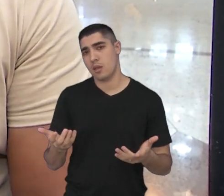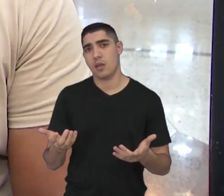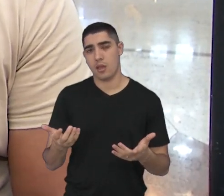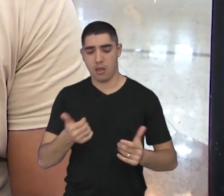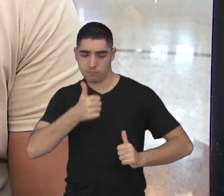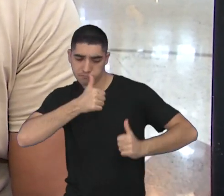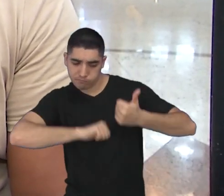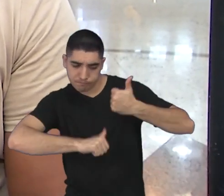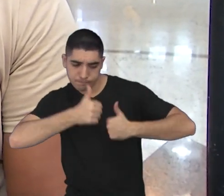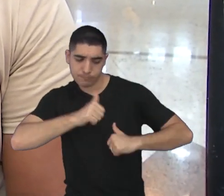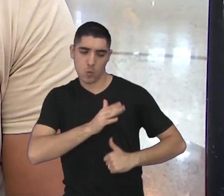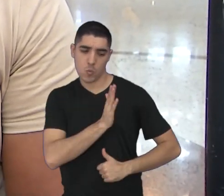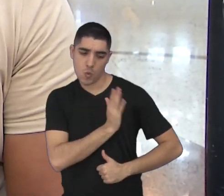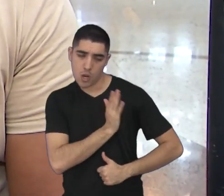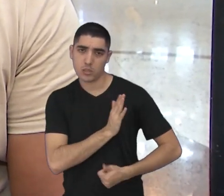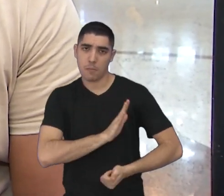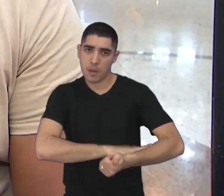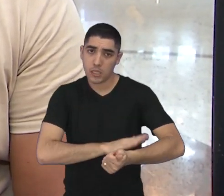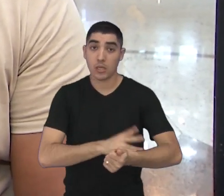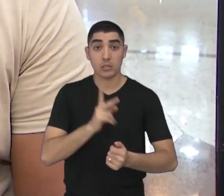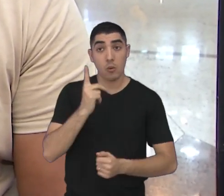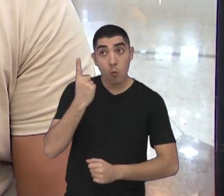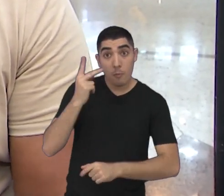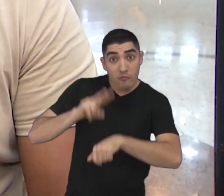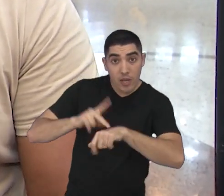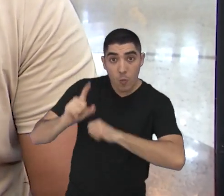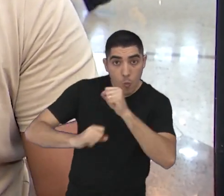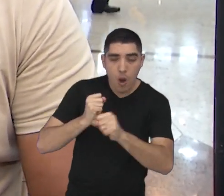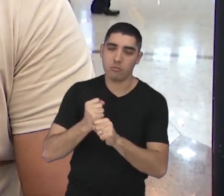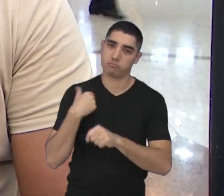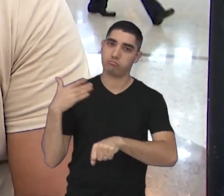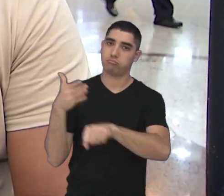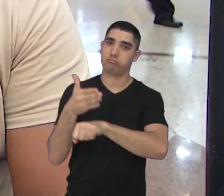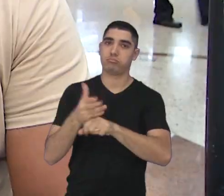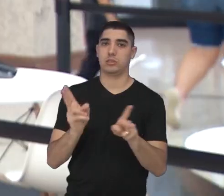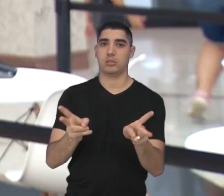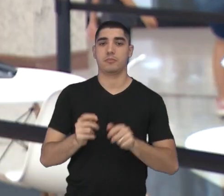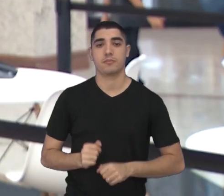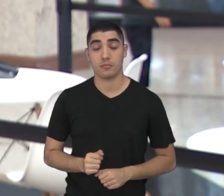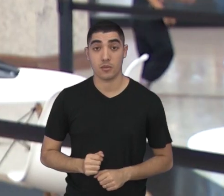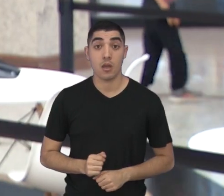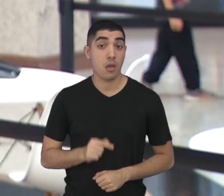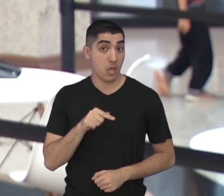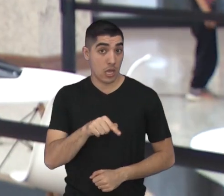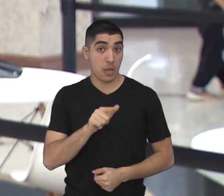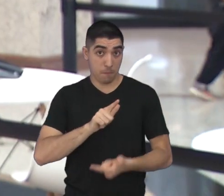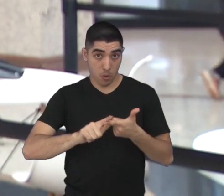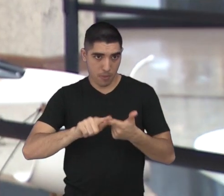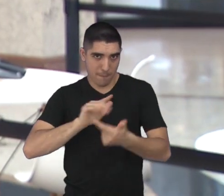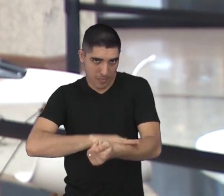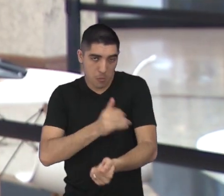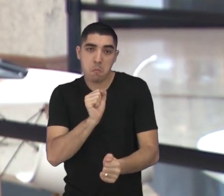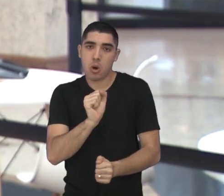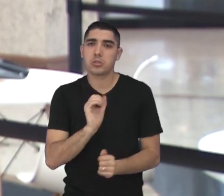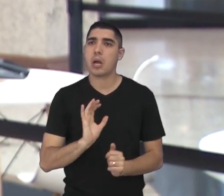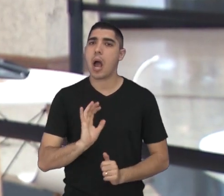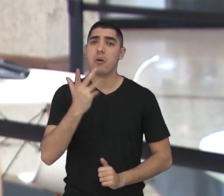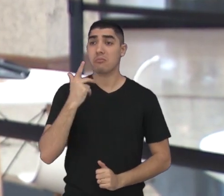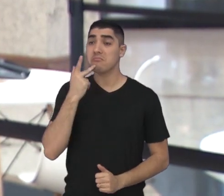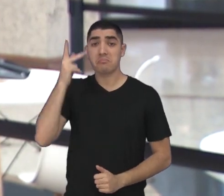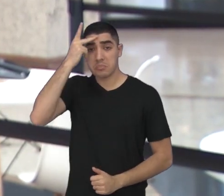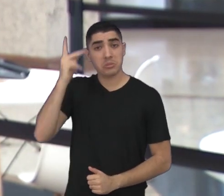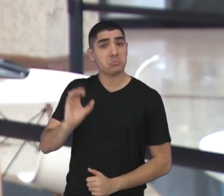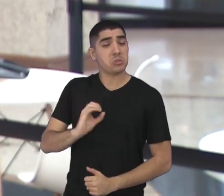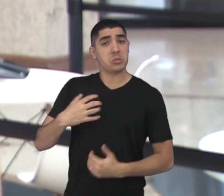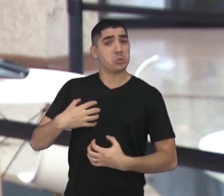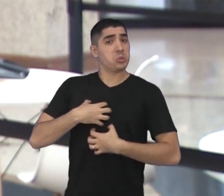necessário um check-up desse pelo menos uma vez no ano, né? A hipertensão pode ser silenciosa. Então, primeiro que o